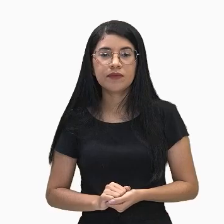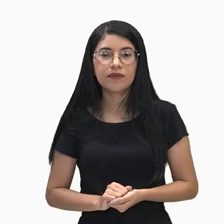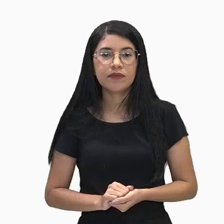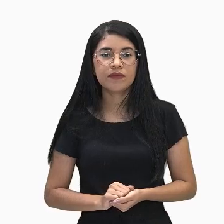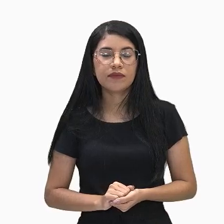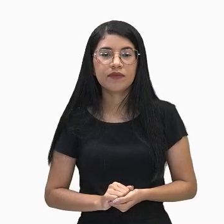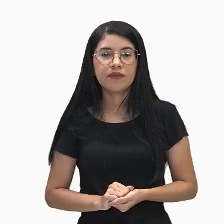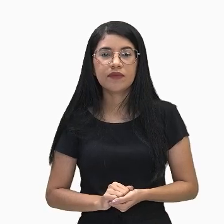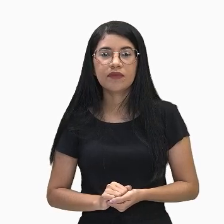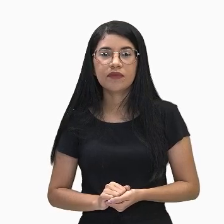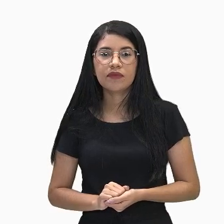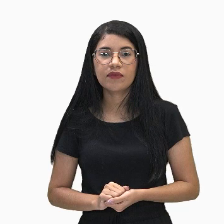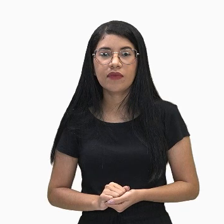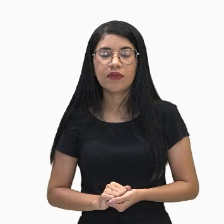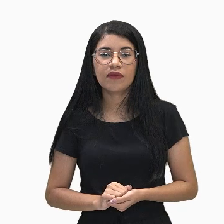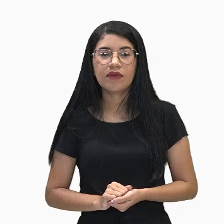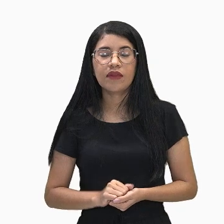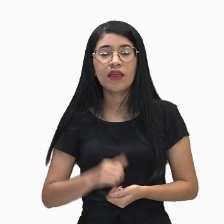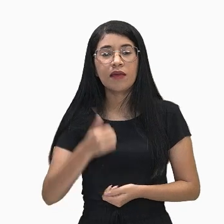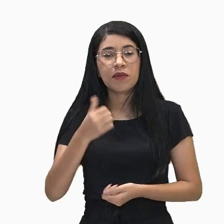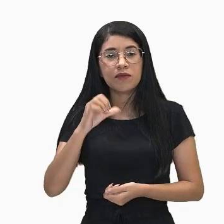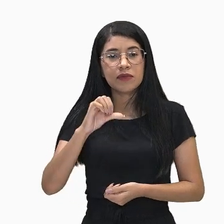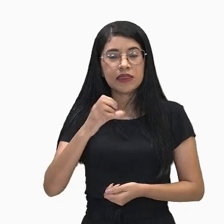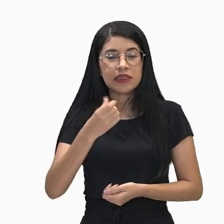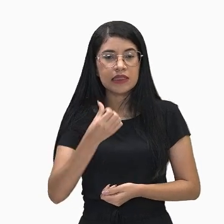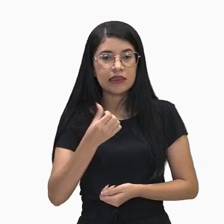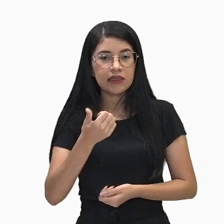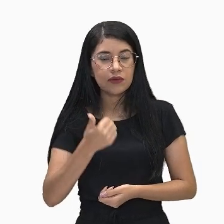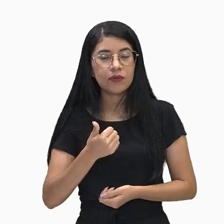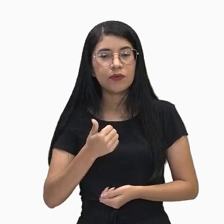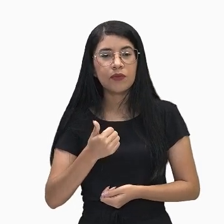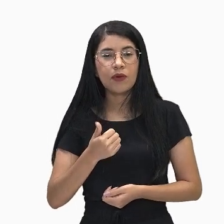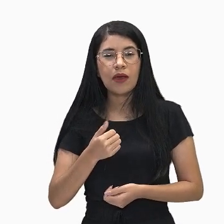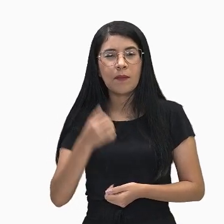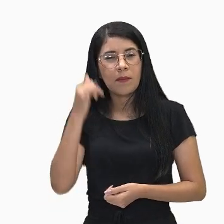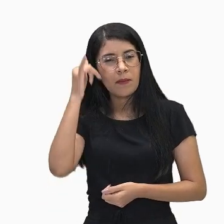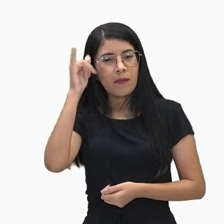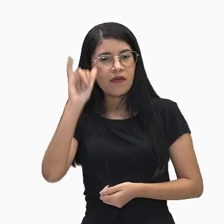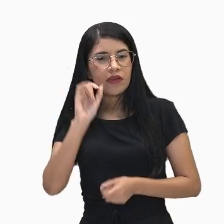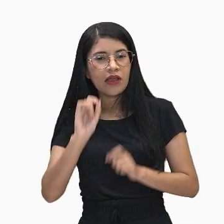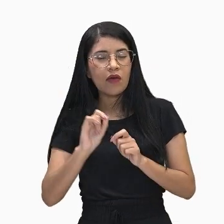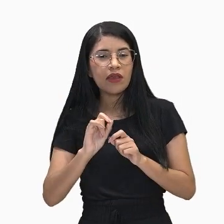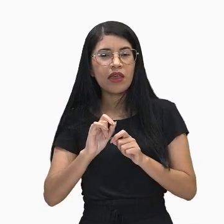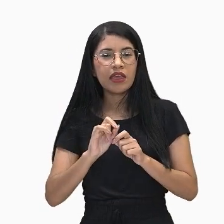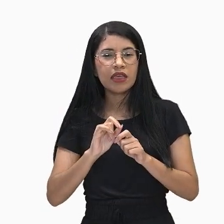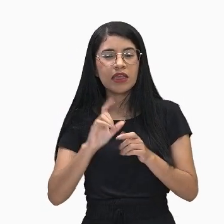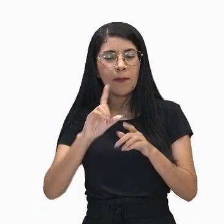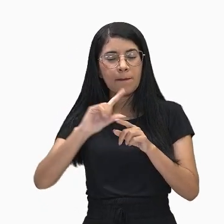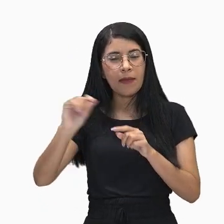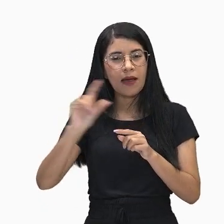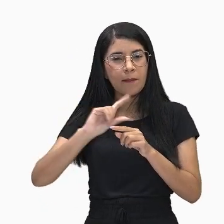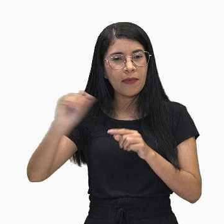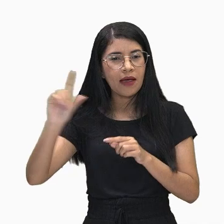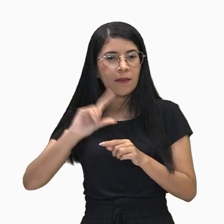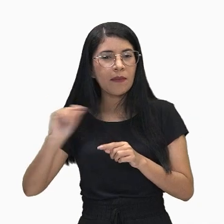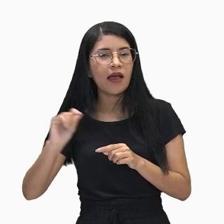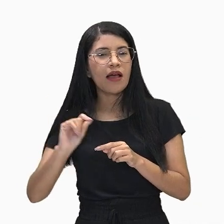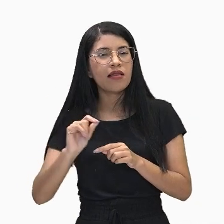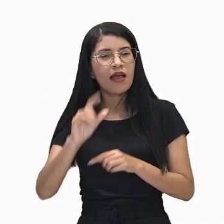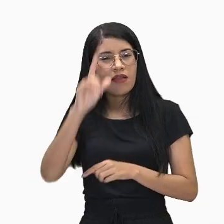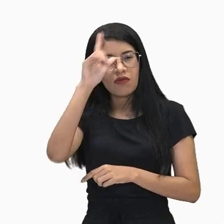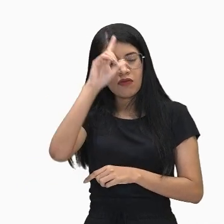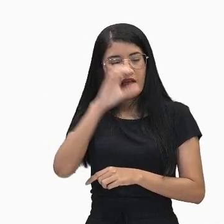galerinha. Em 1961, para impedir o aumento das fugas de Berlim Oriental, no caso socialista,